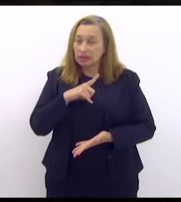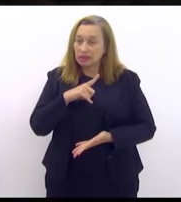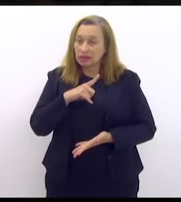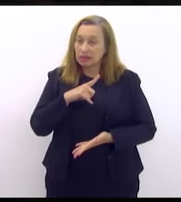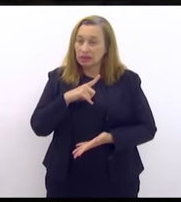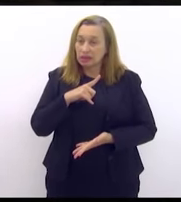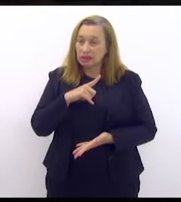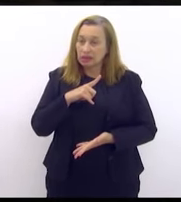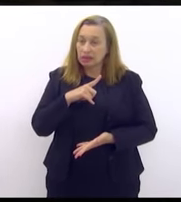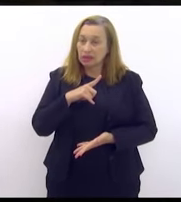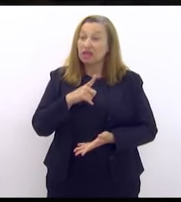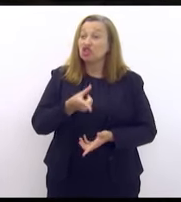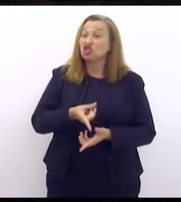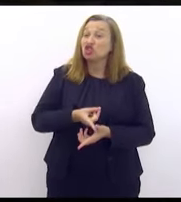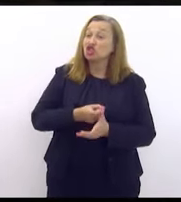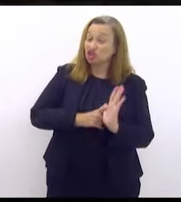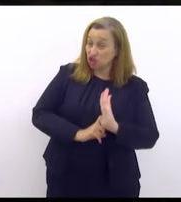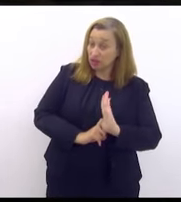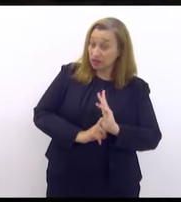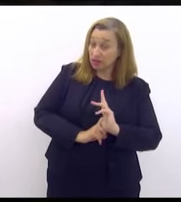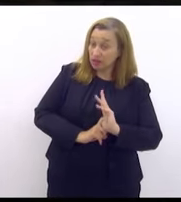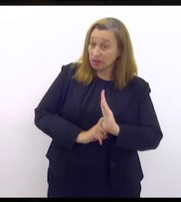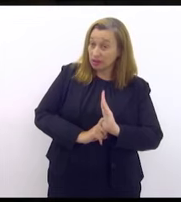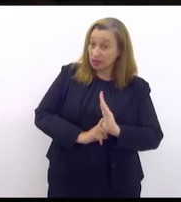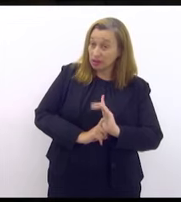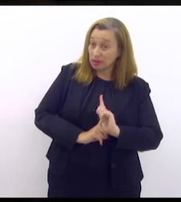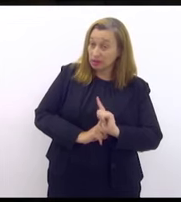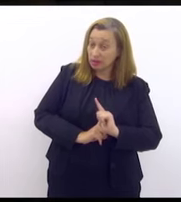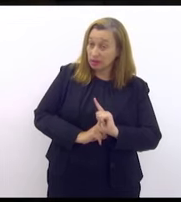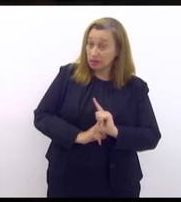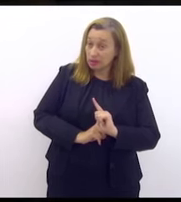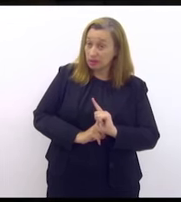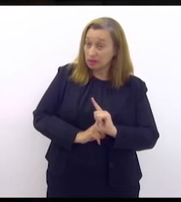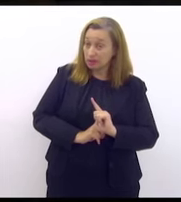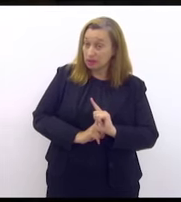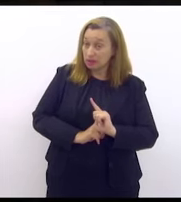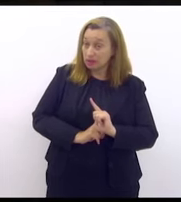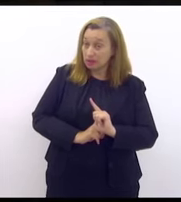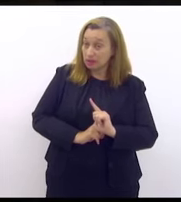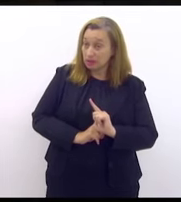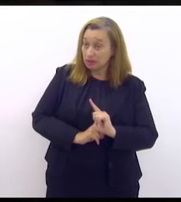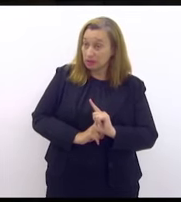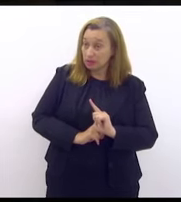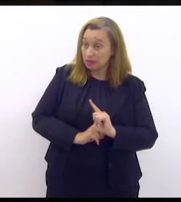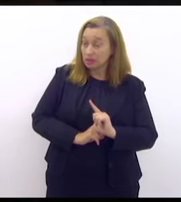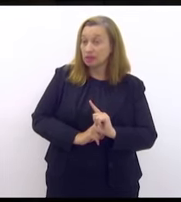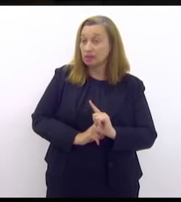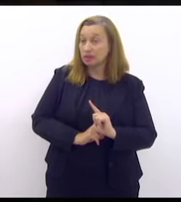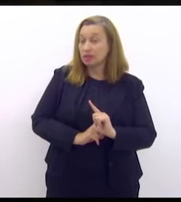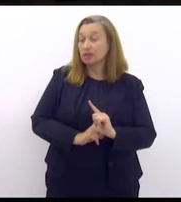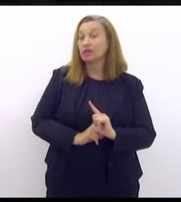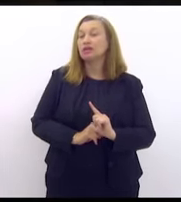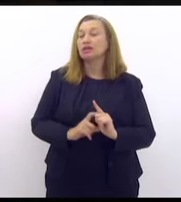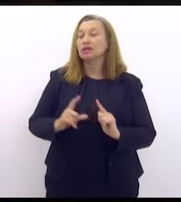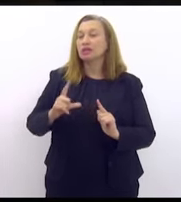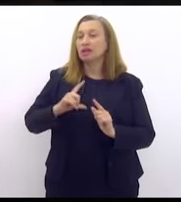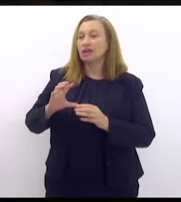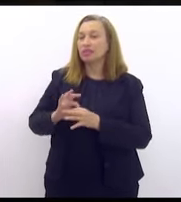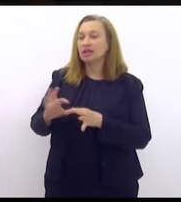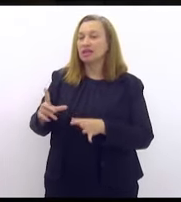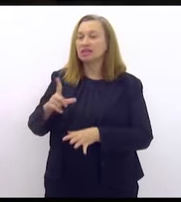devedor terá o caráter negativo se ele tiver recurso na justiça.